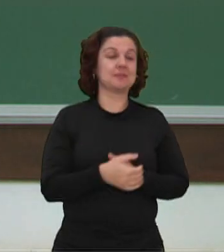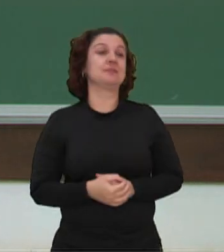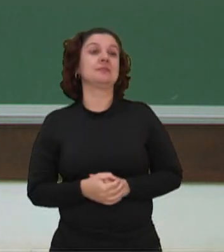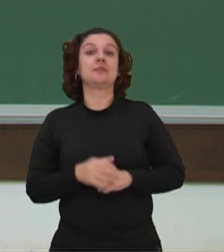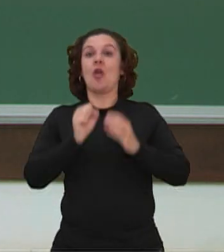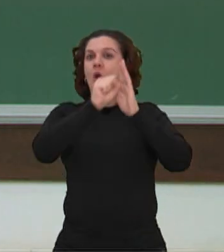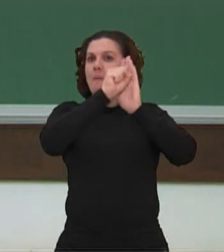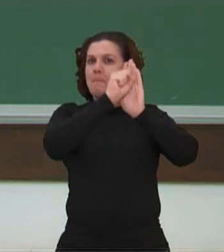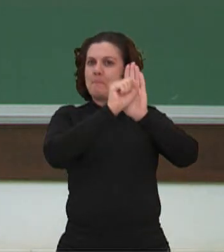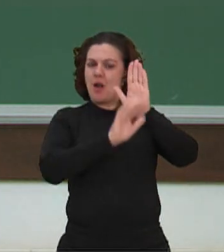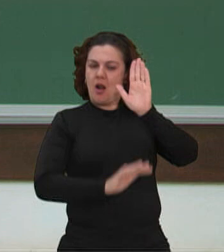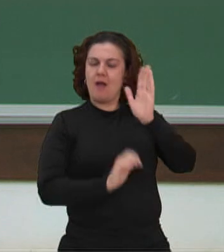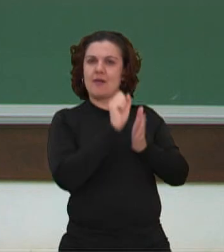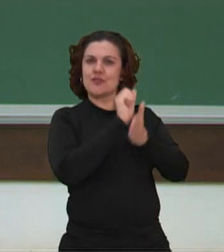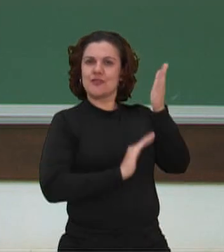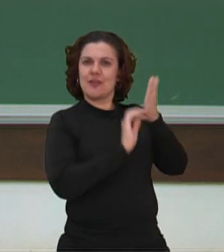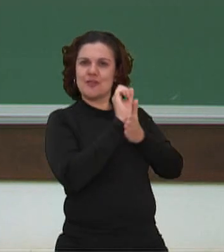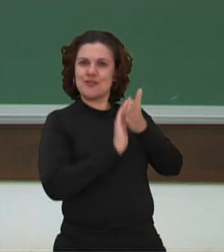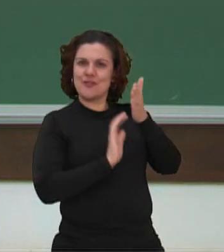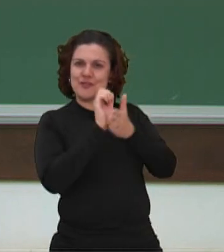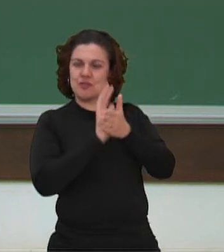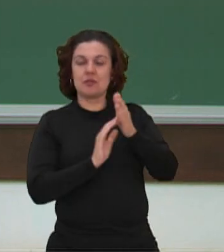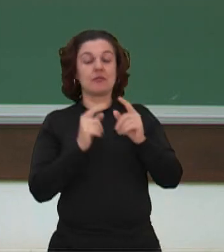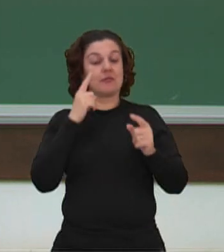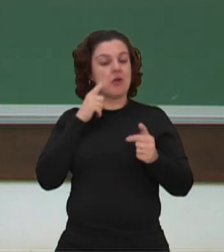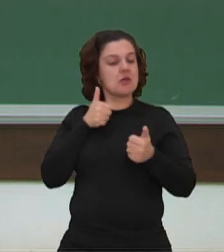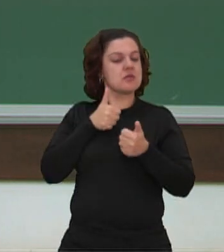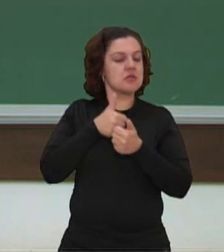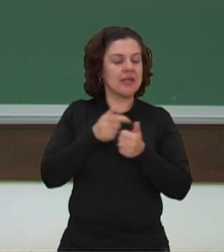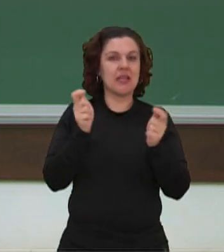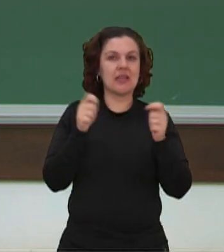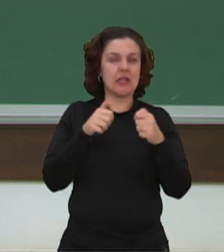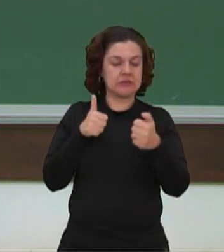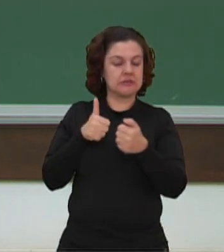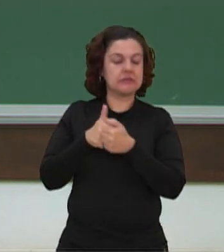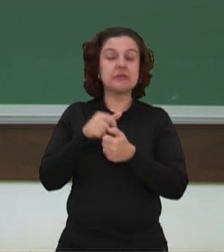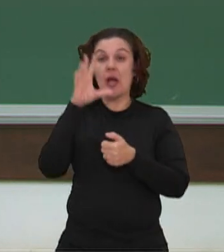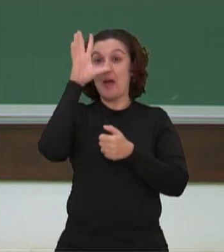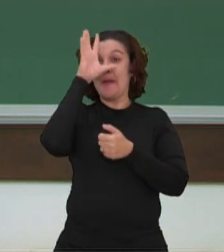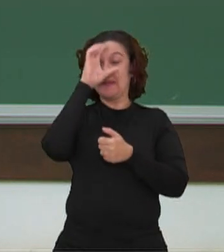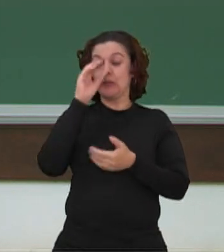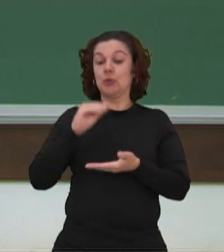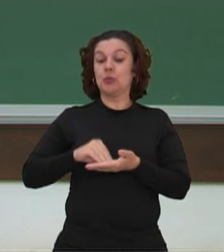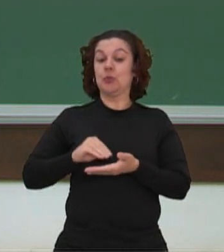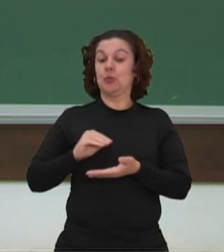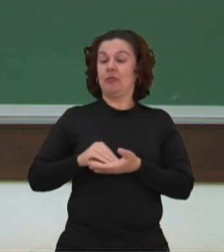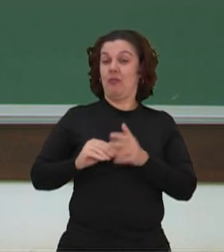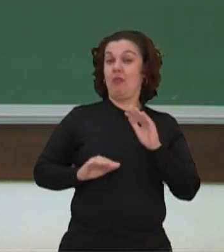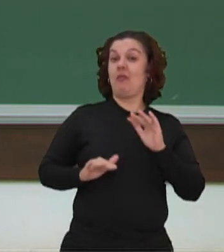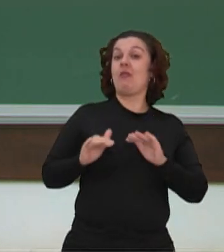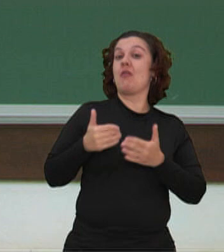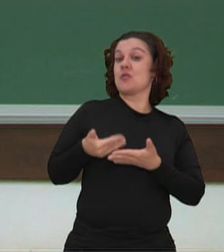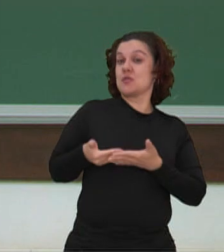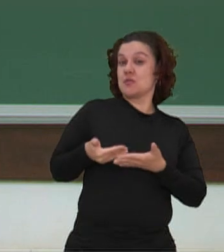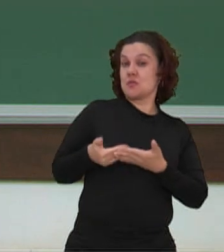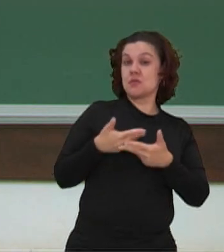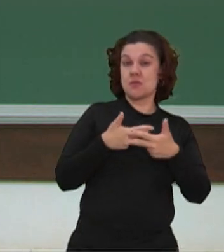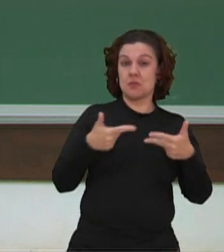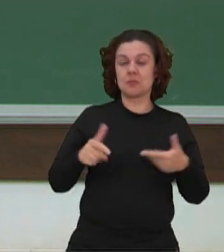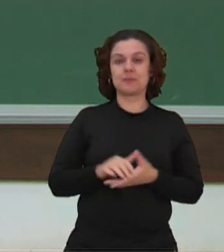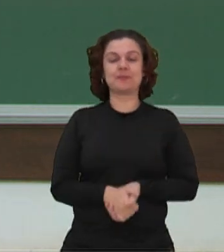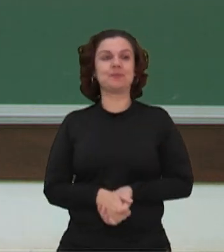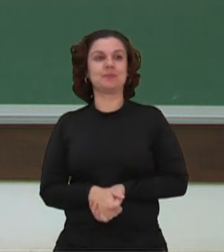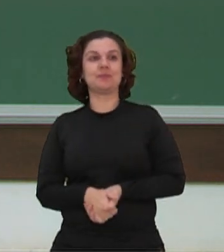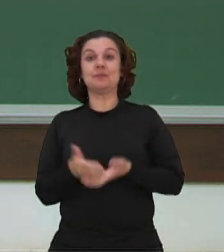bastante exercícios na aula, então você vai vendo até onde você conseguiu aprender, aonde ainda precisa estudar um pouquinho